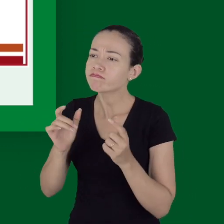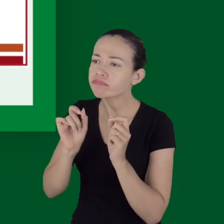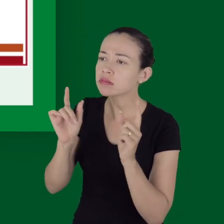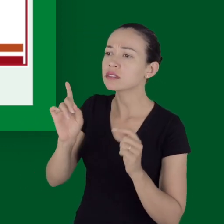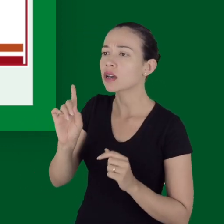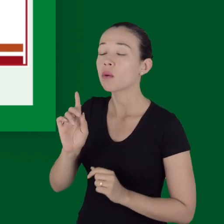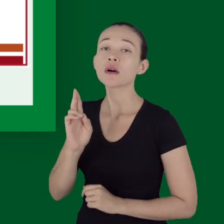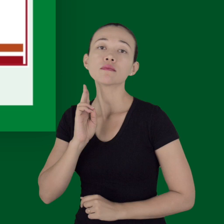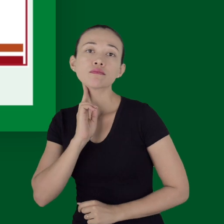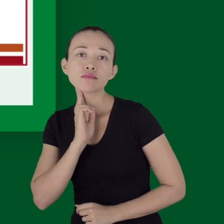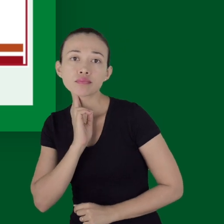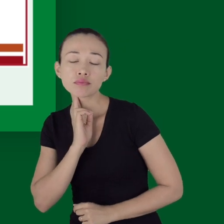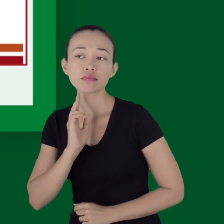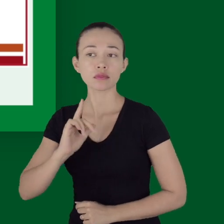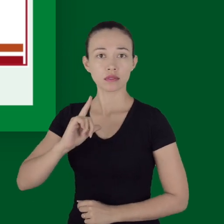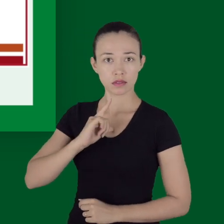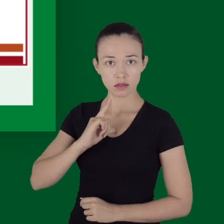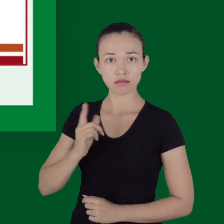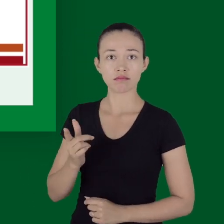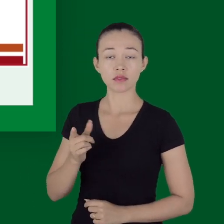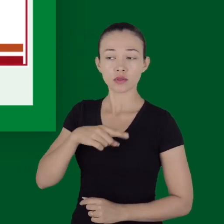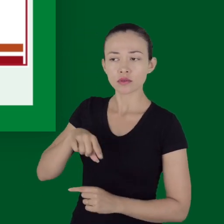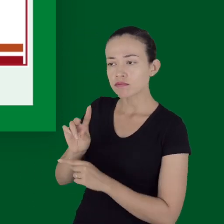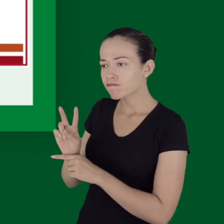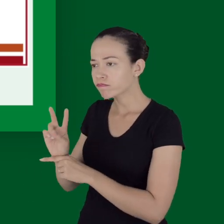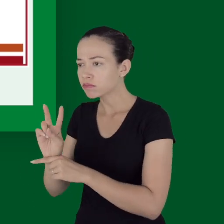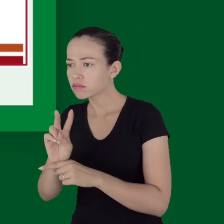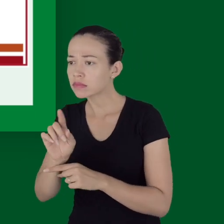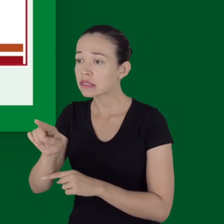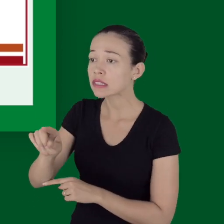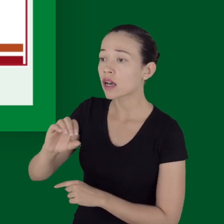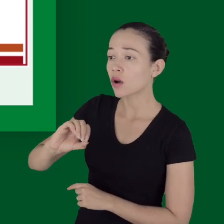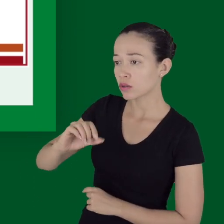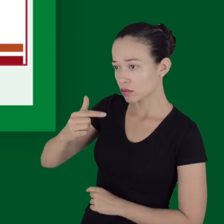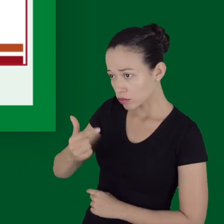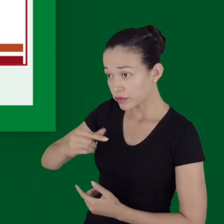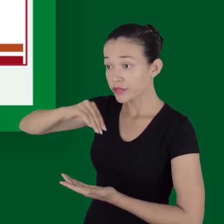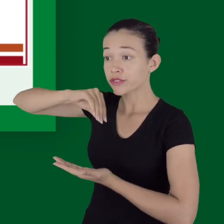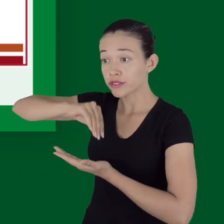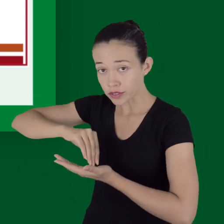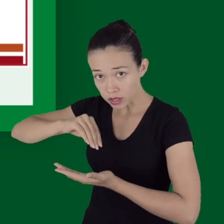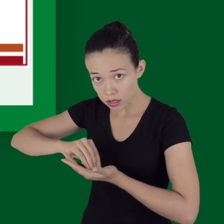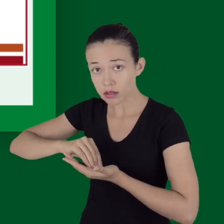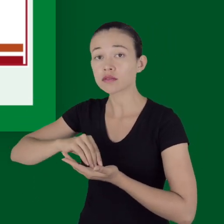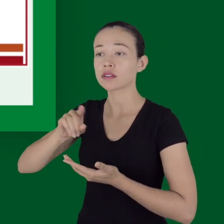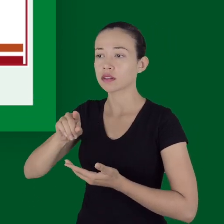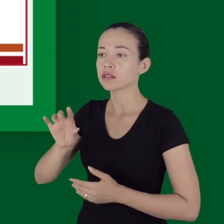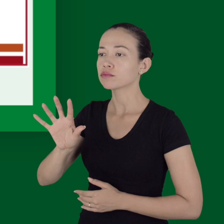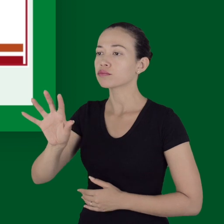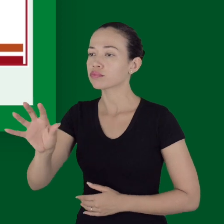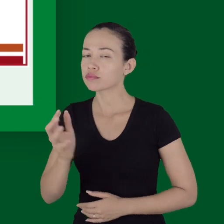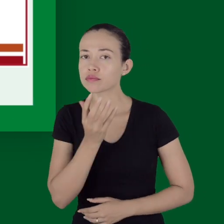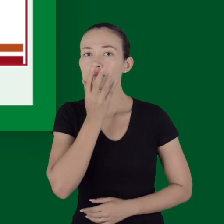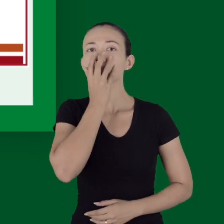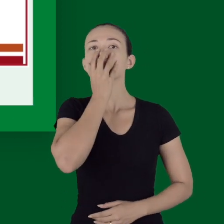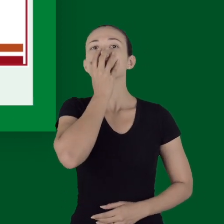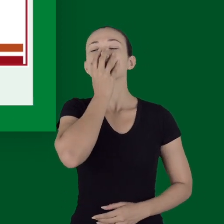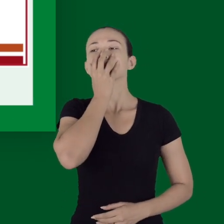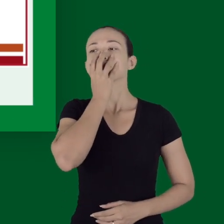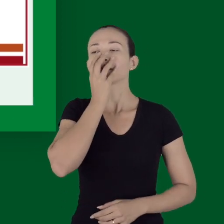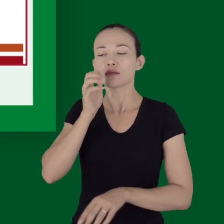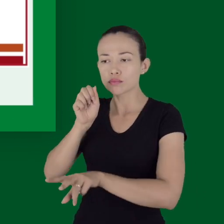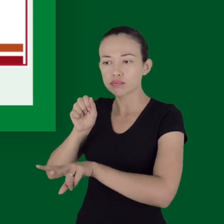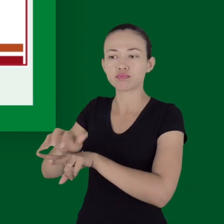consciente, ele está com pulso, né? O paciente tem que ser monitorizado, tem que ser colocado oxigênio